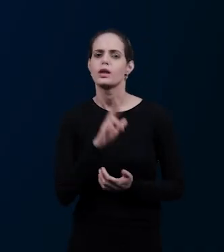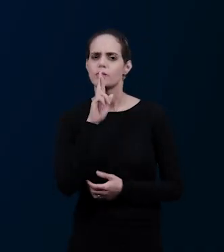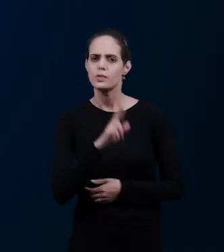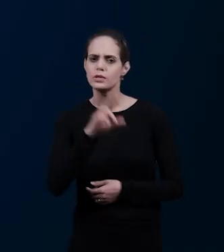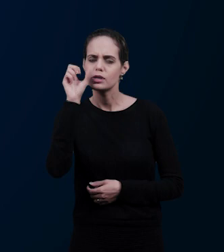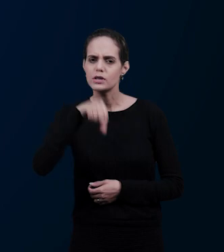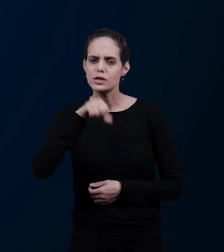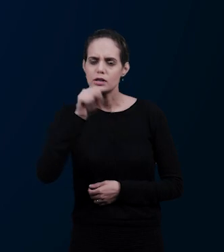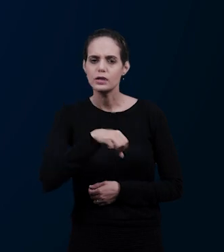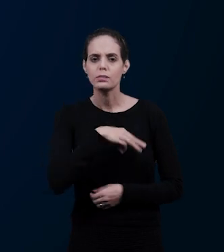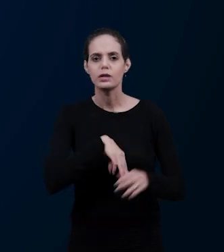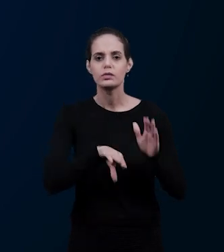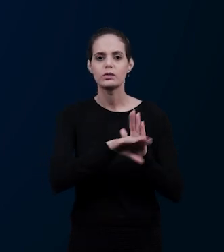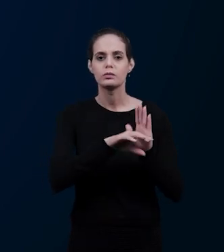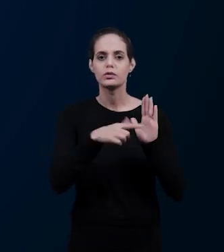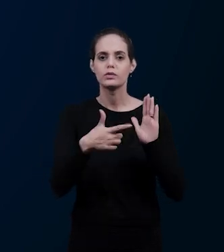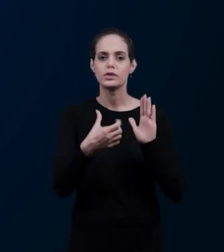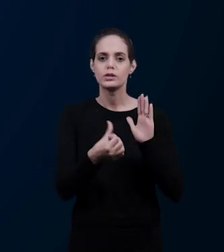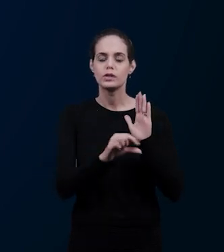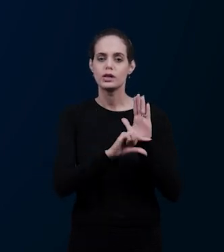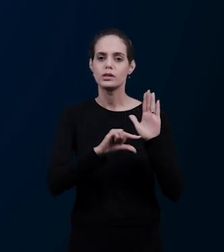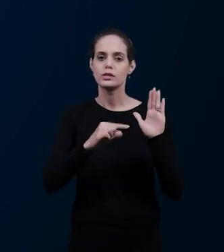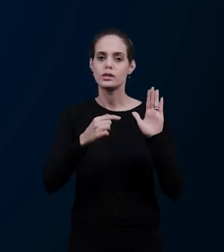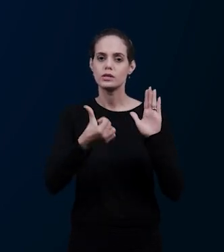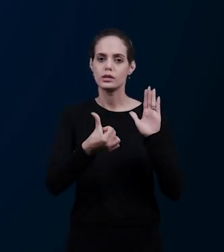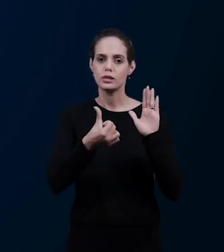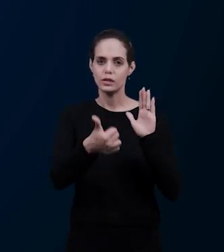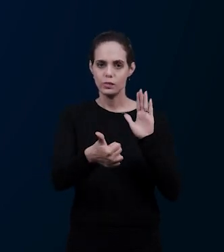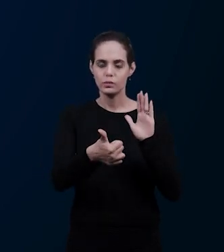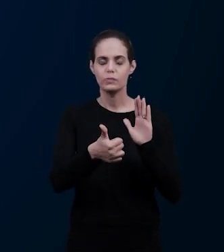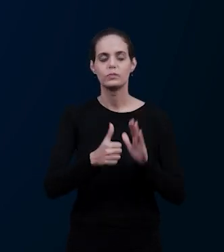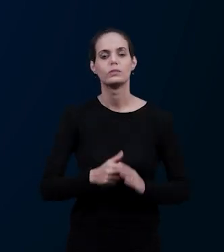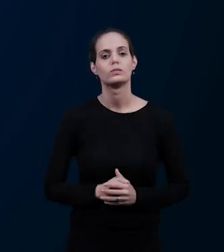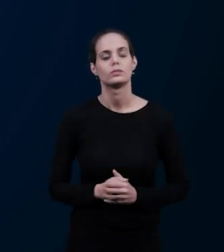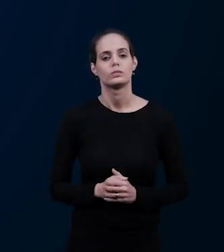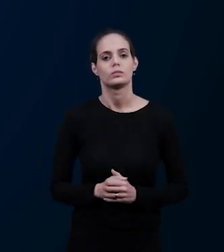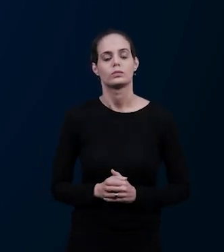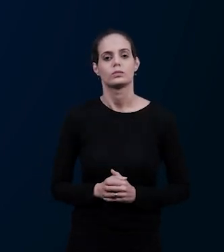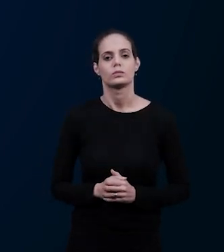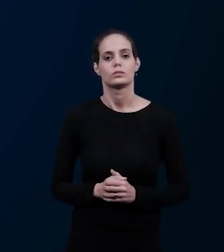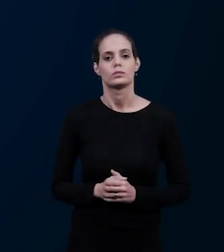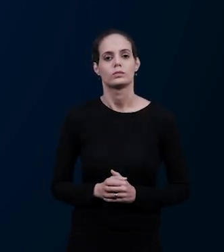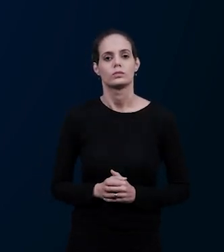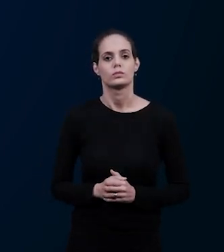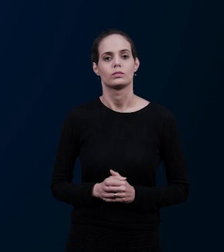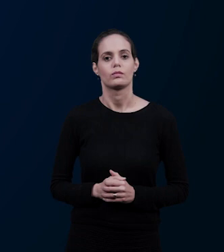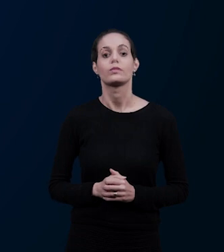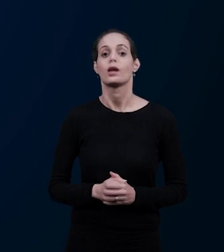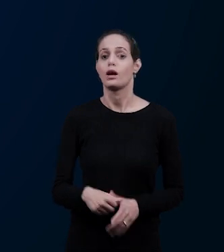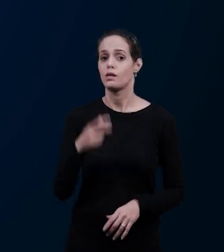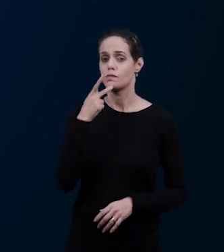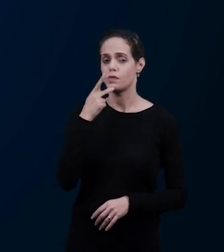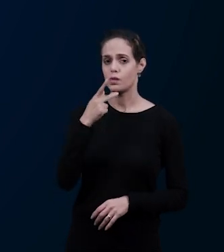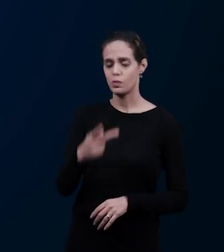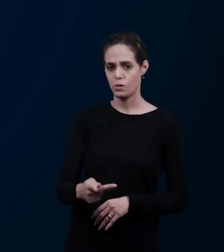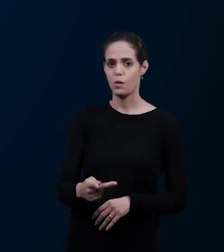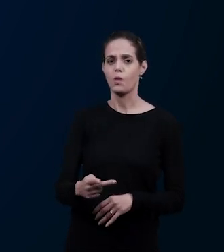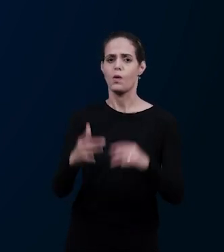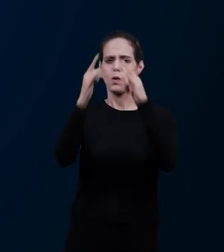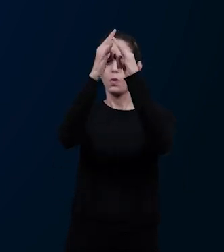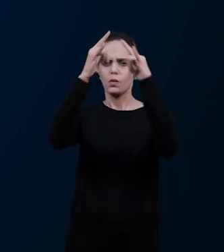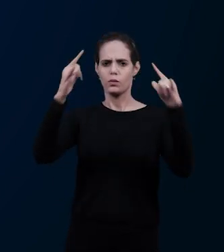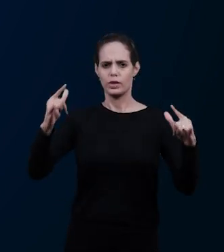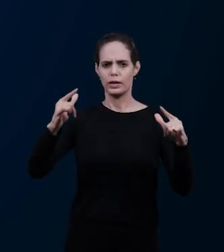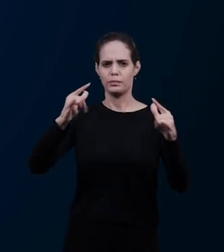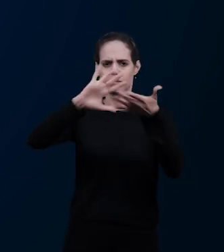Sim, nós pegamos aqui em Mateus 26:61. E disseram este: eu posso derrubar o templo